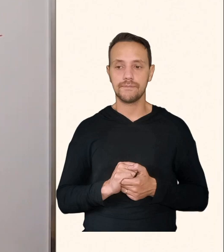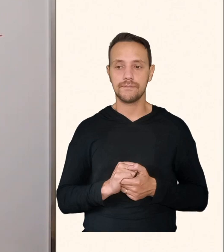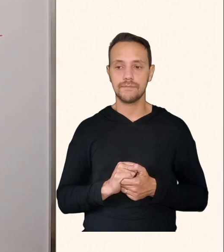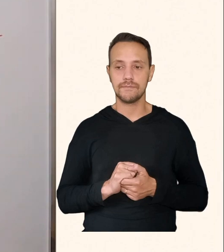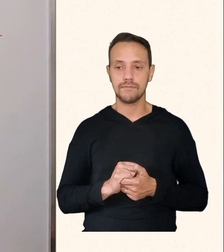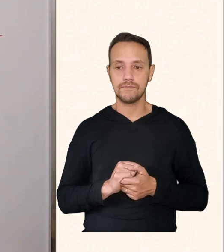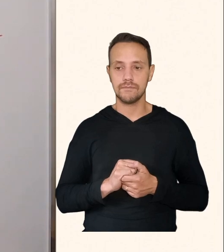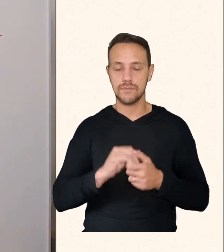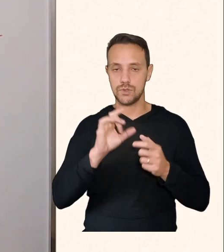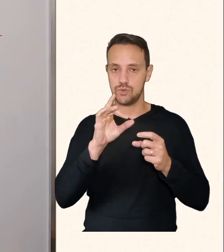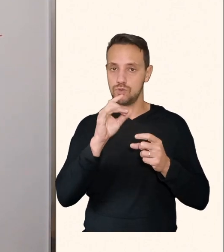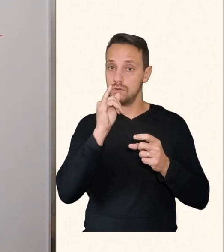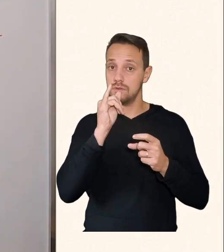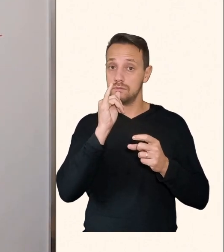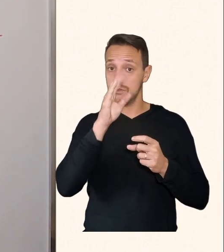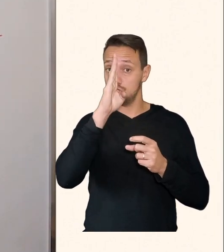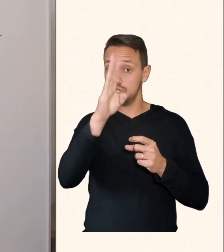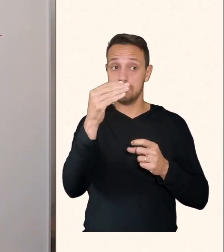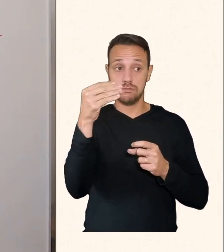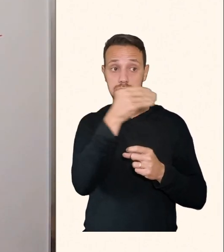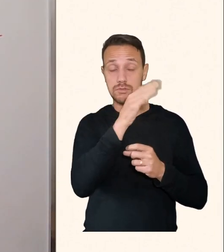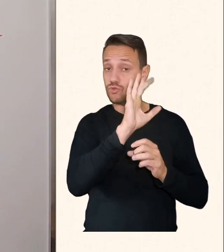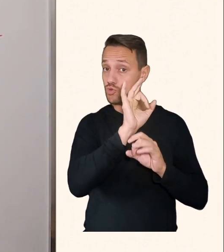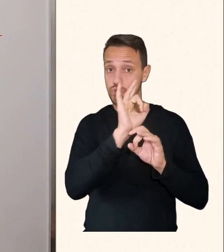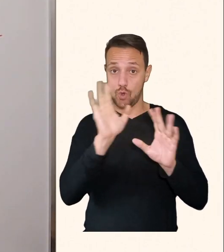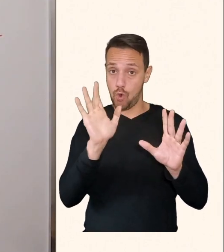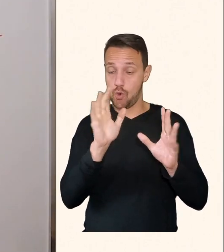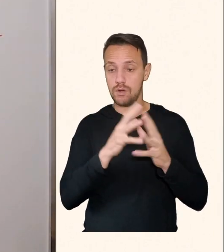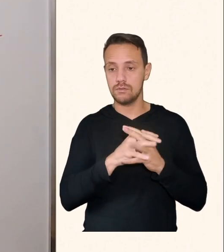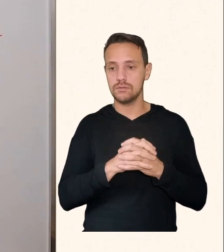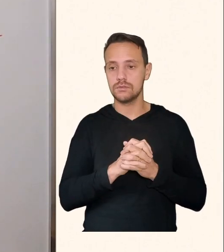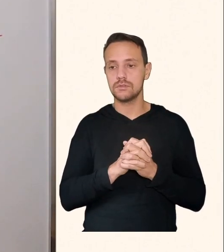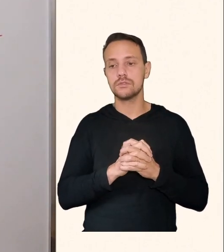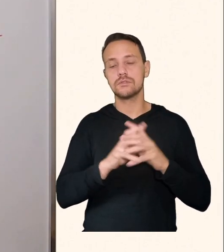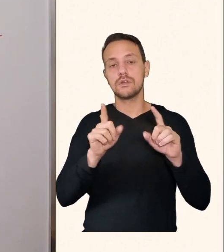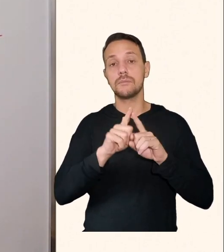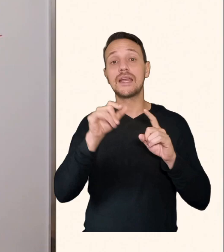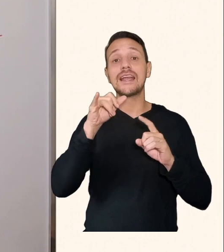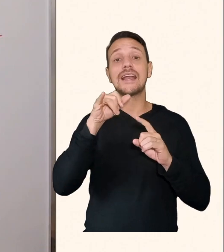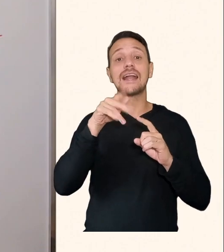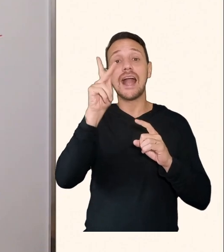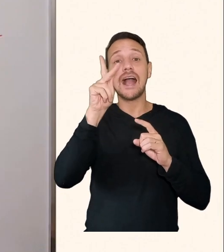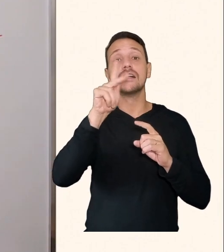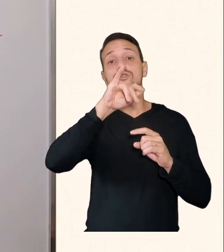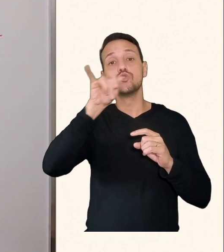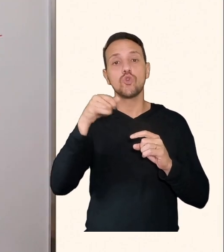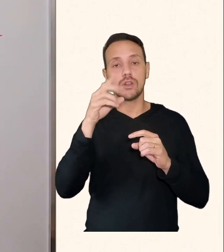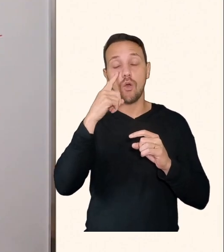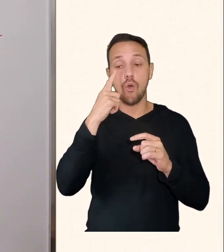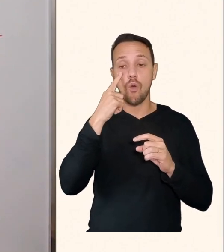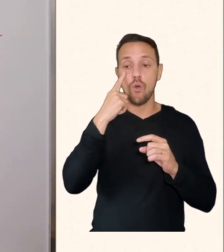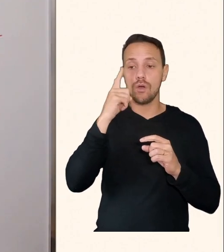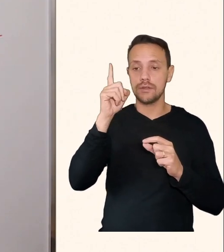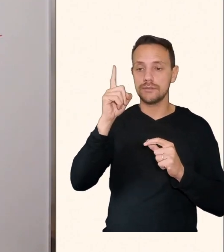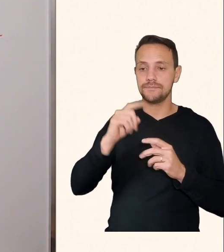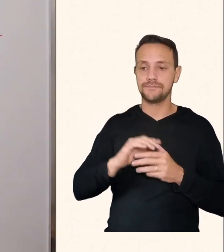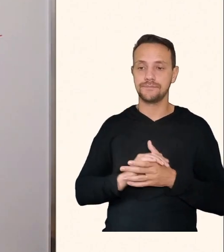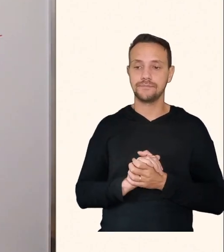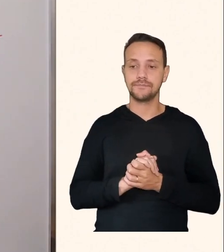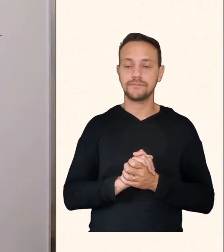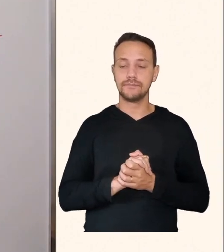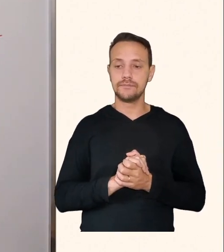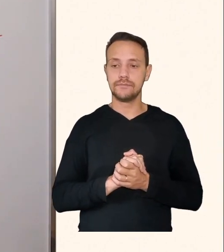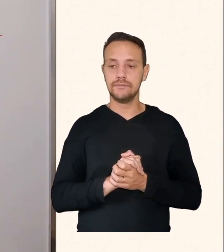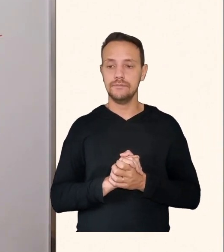Para finalizar, K com J. K com J. Ó, K com J tem que estar